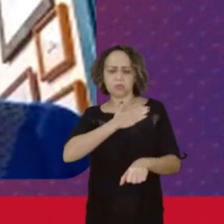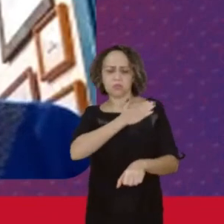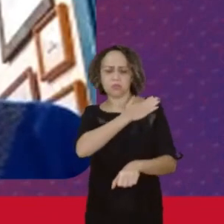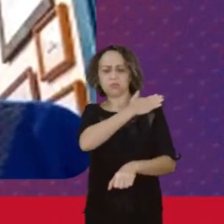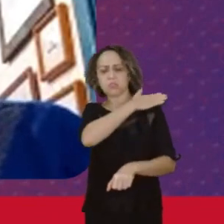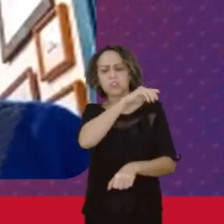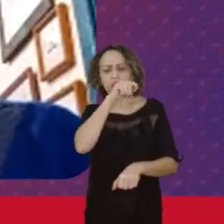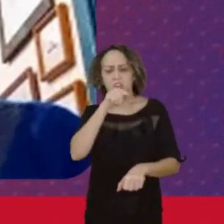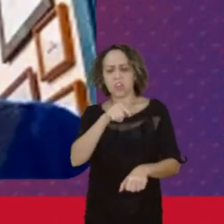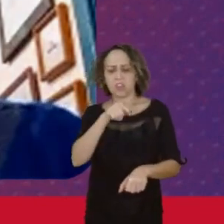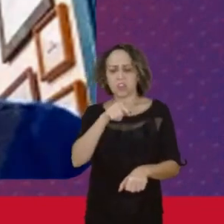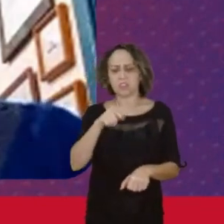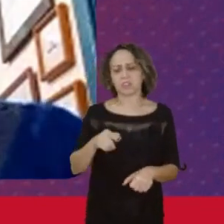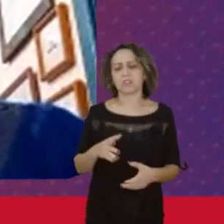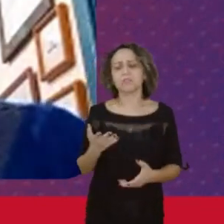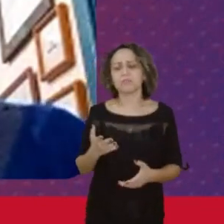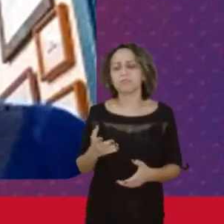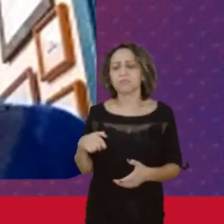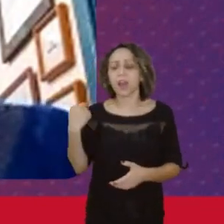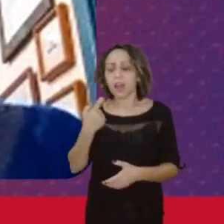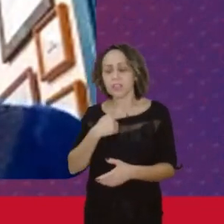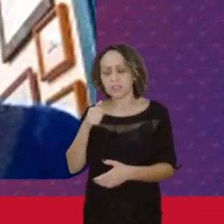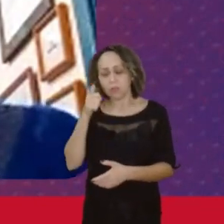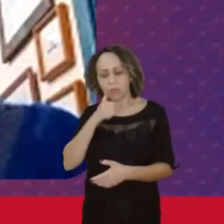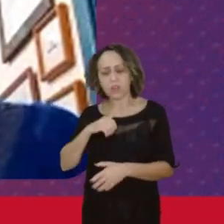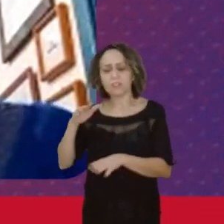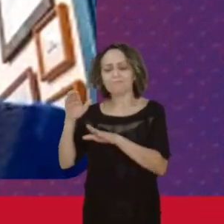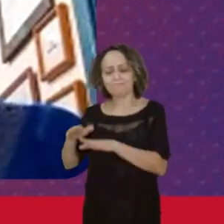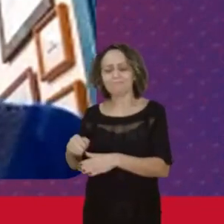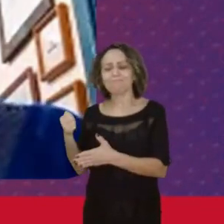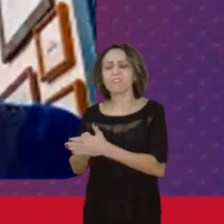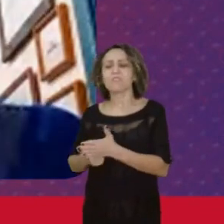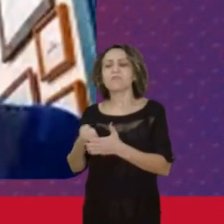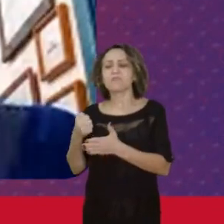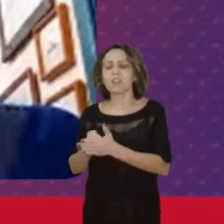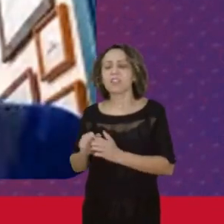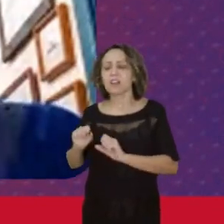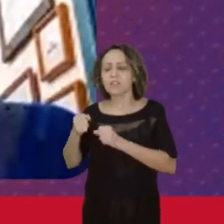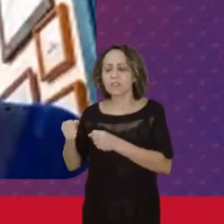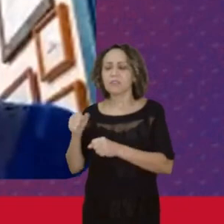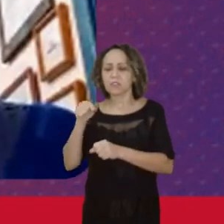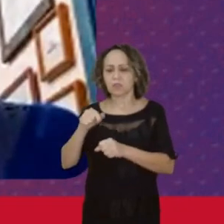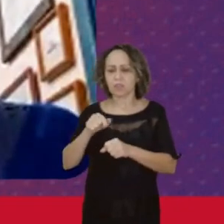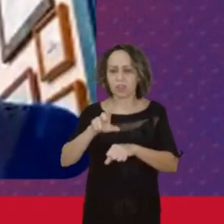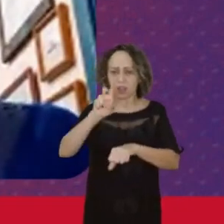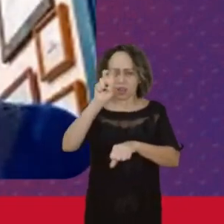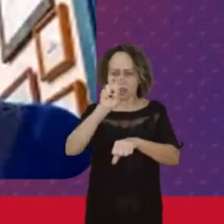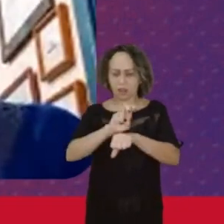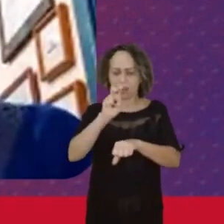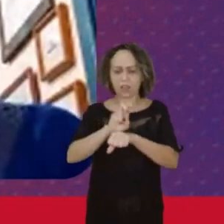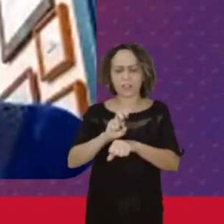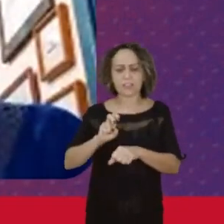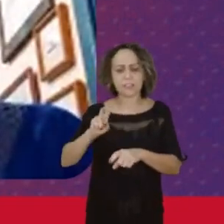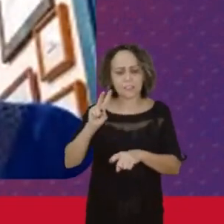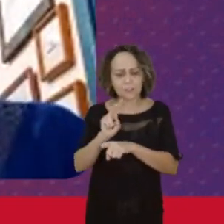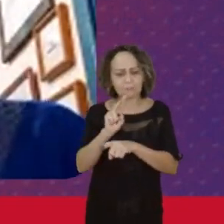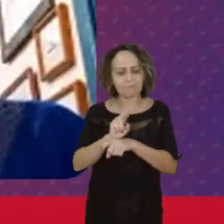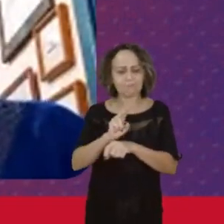E vão defender as creches, porque as mulheres não podem, as creches